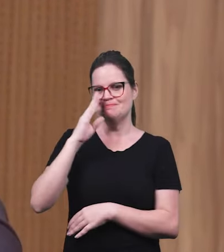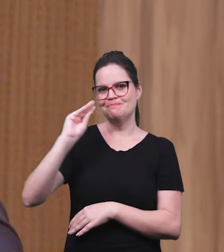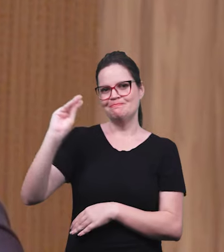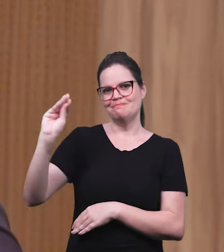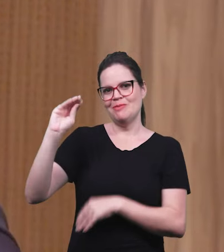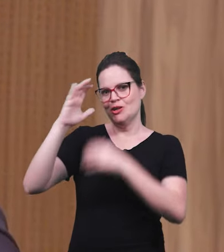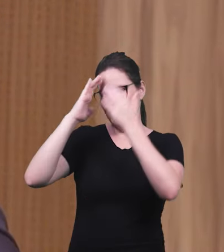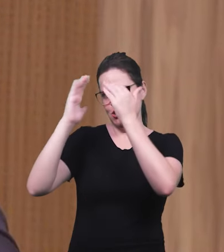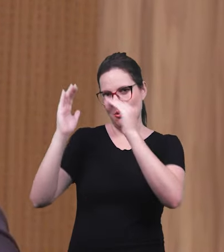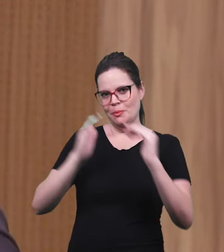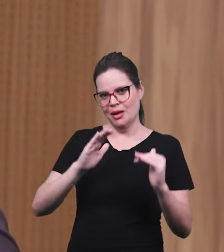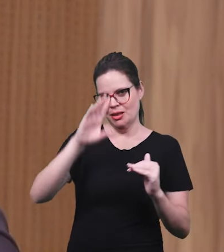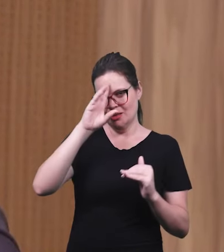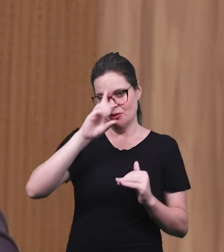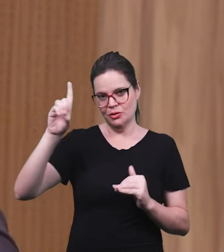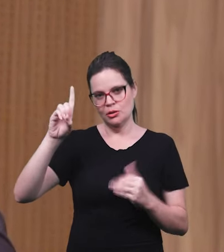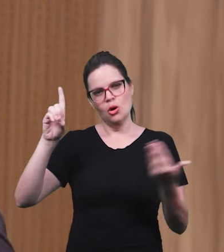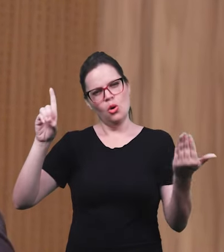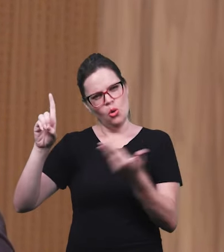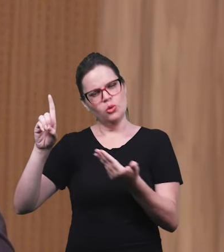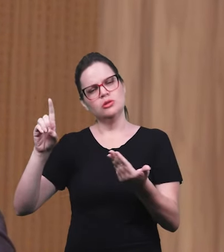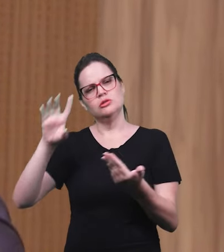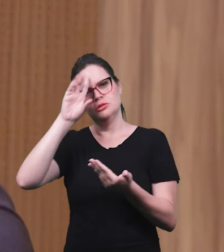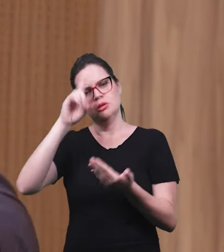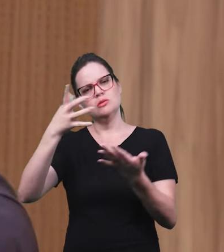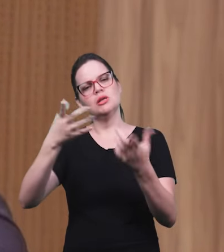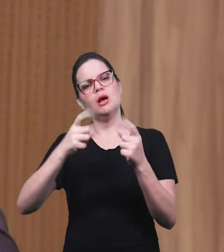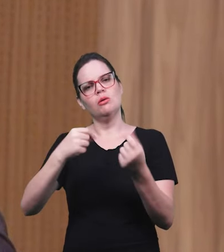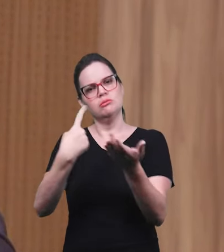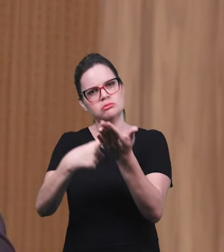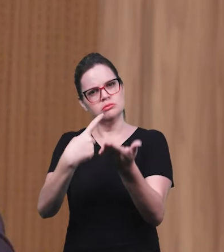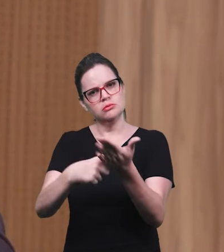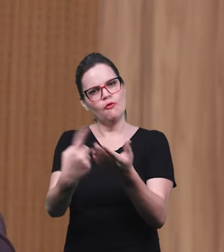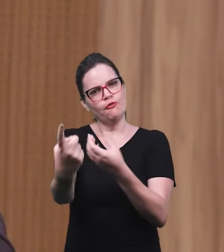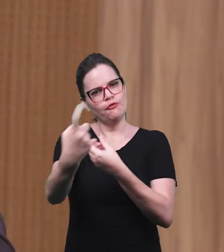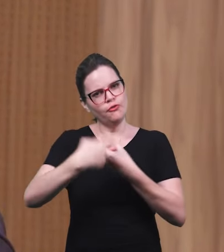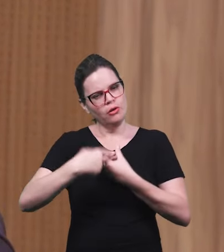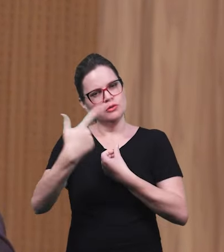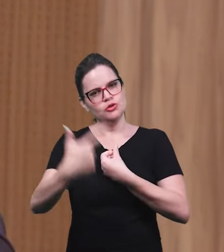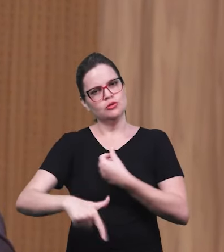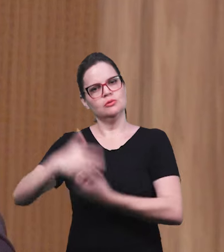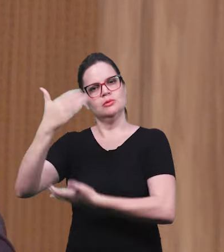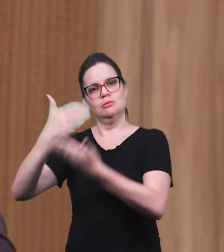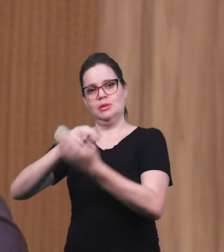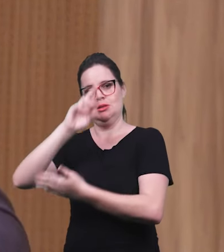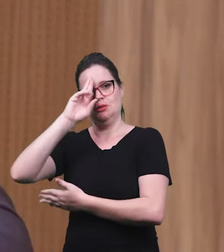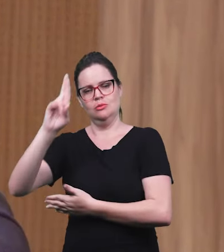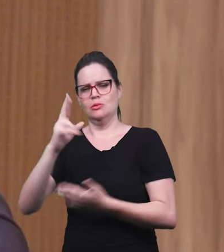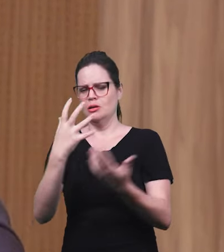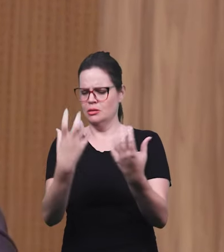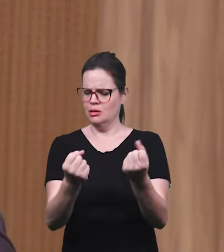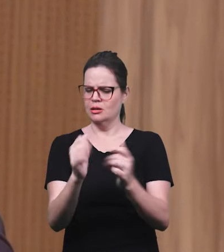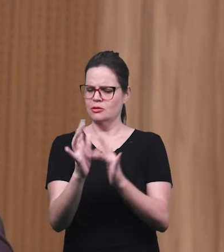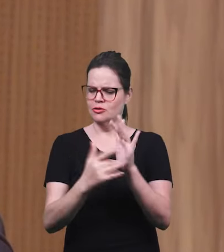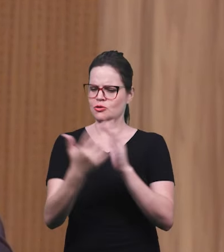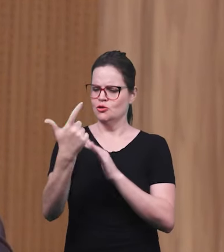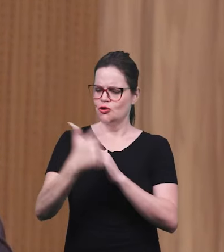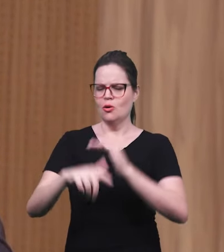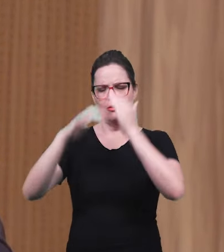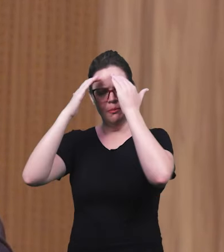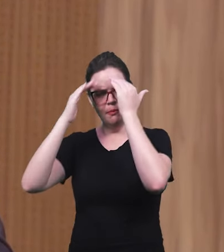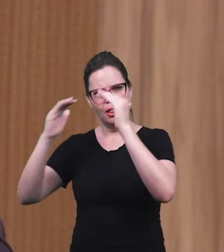poder, Deus hoje ele está pronto para restabelecer isso. Basta aceitar Jesus e em